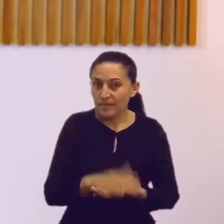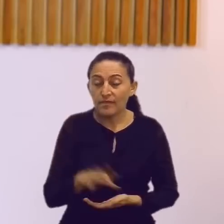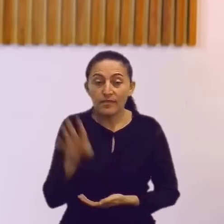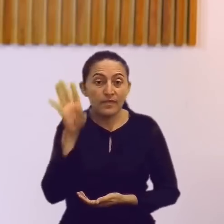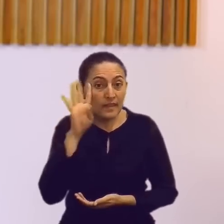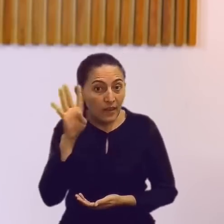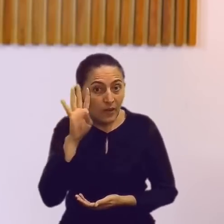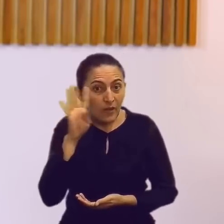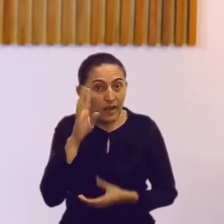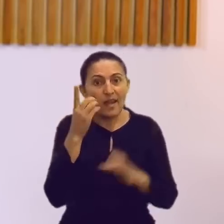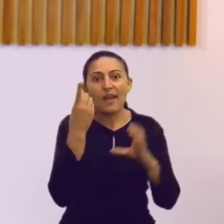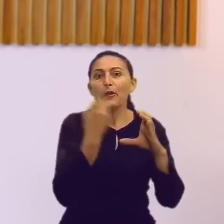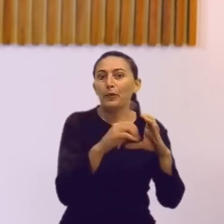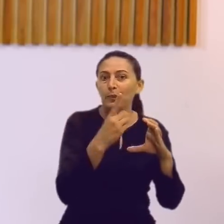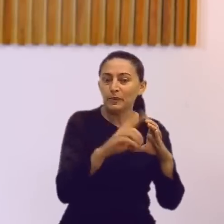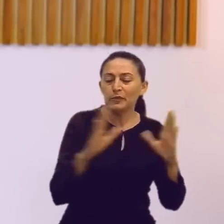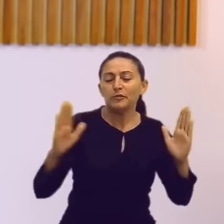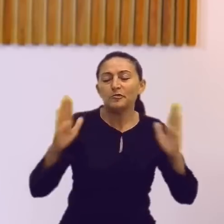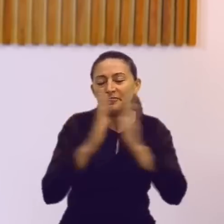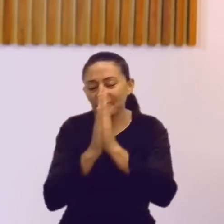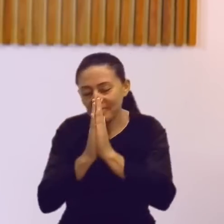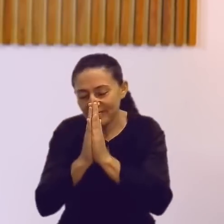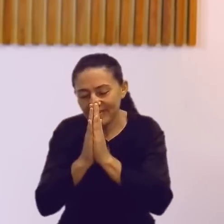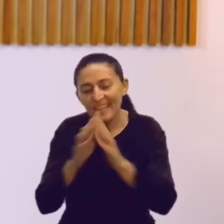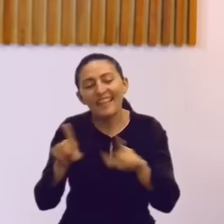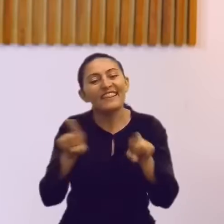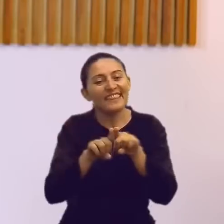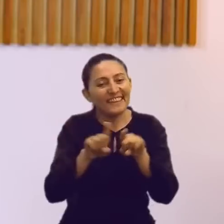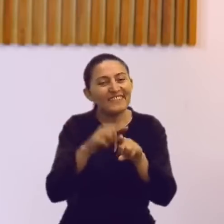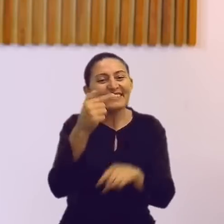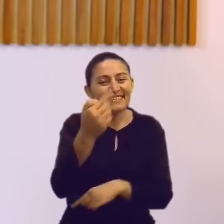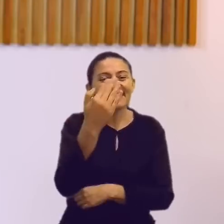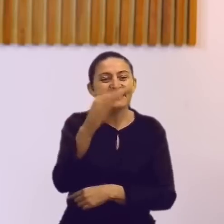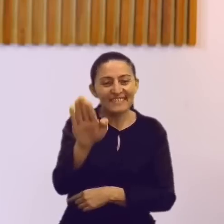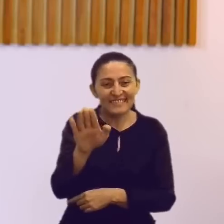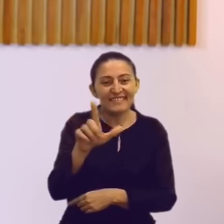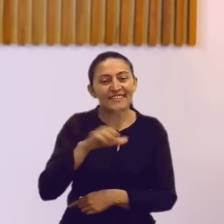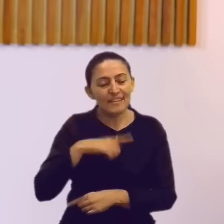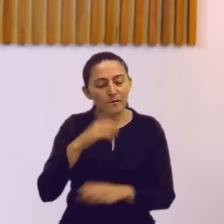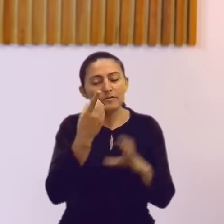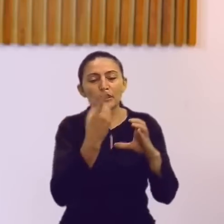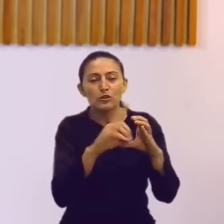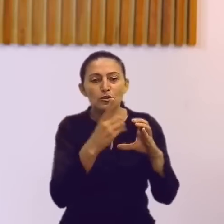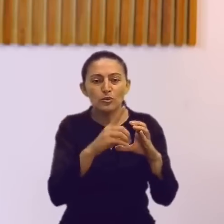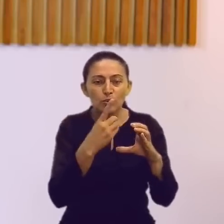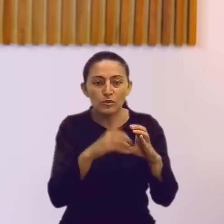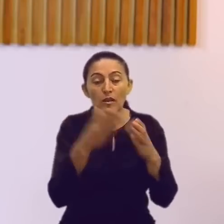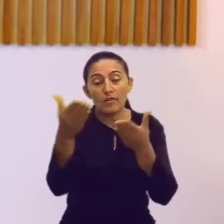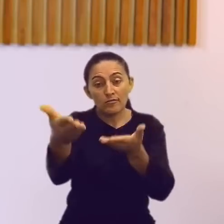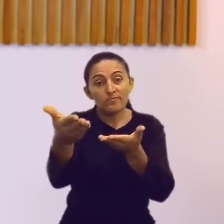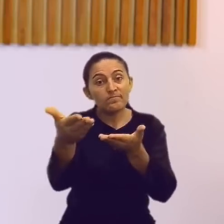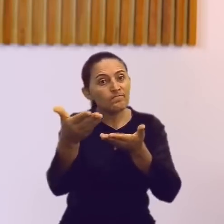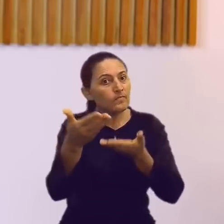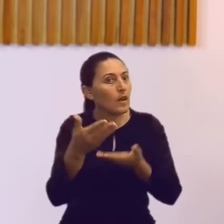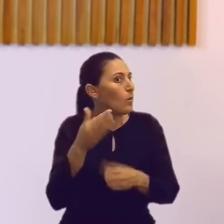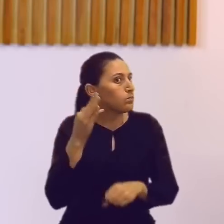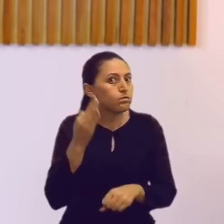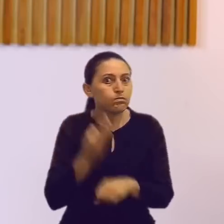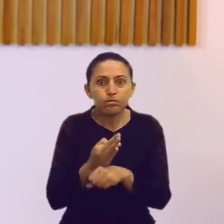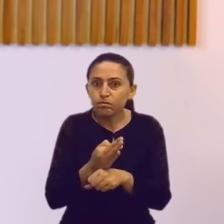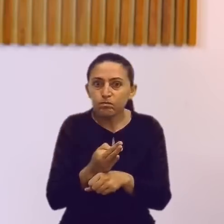do culto de oração, não é mesmo? Também às 19h30 temos aqui este culto e você não pode perder, não é